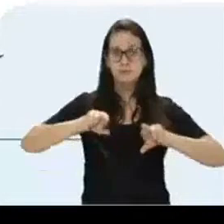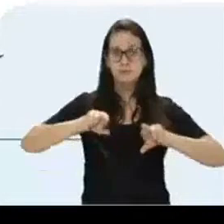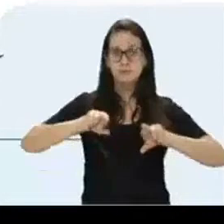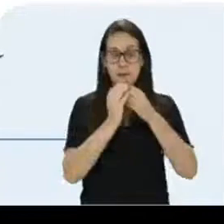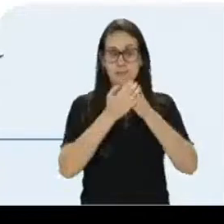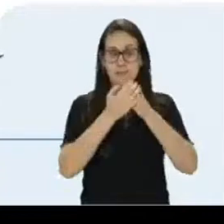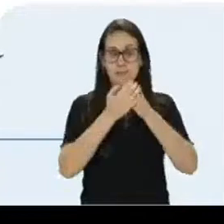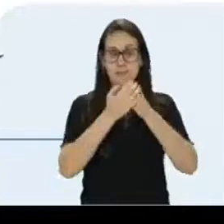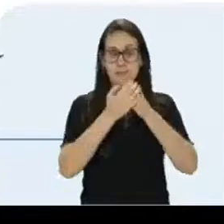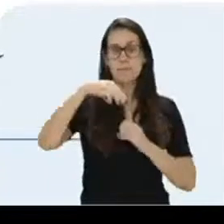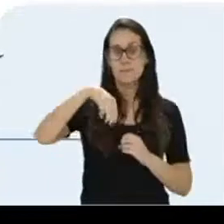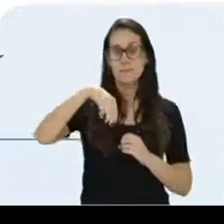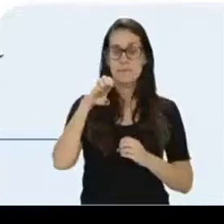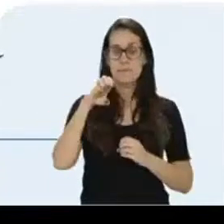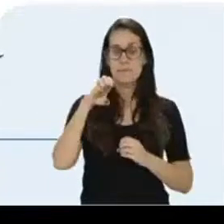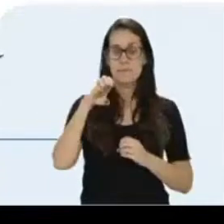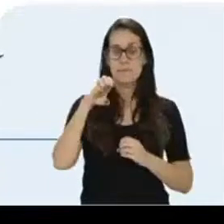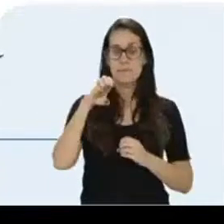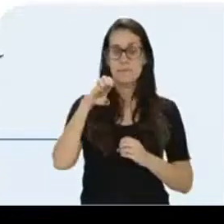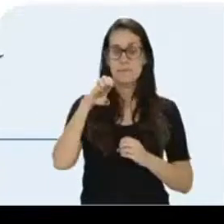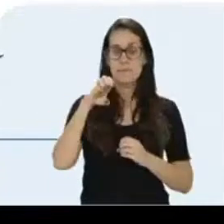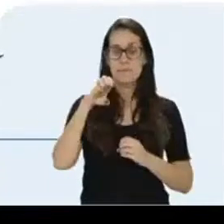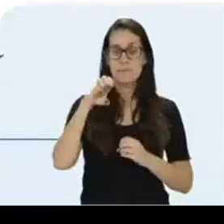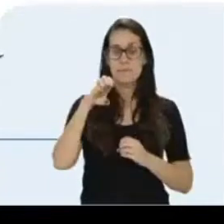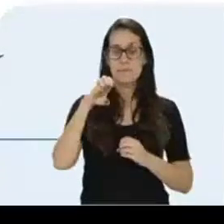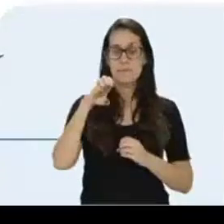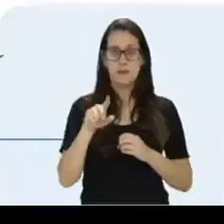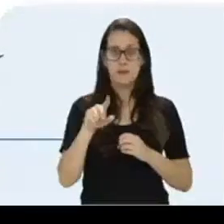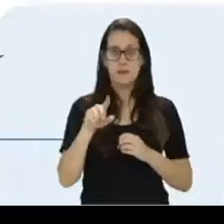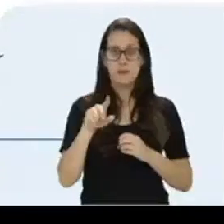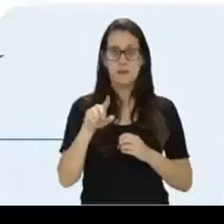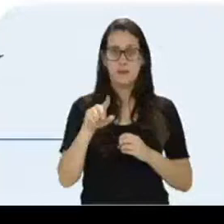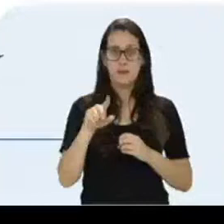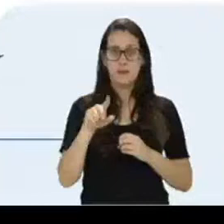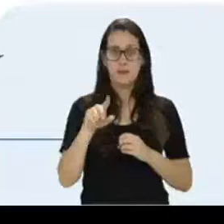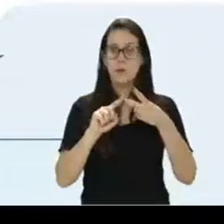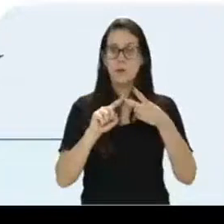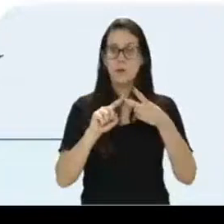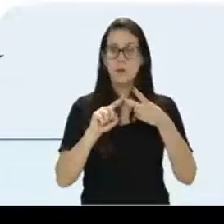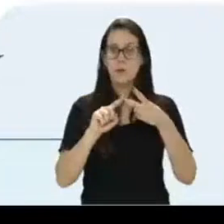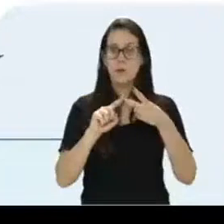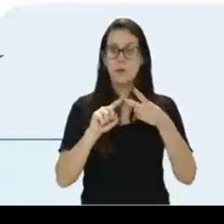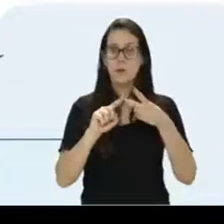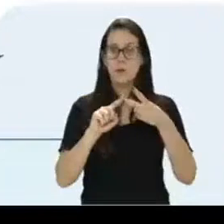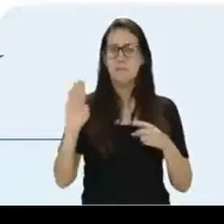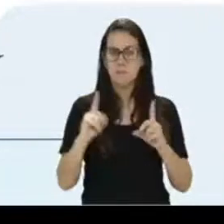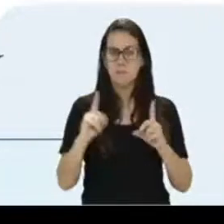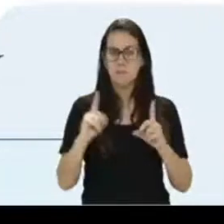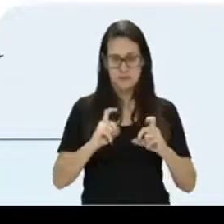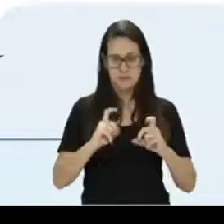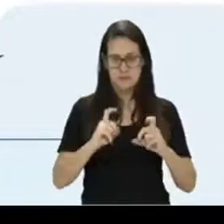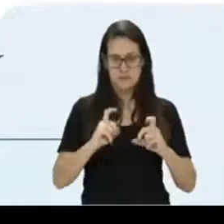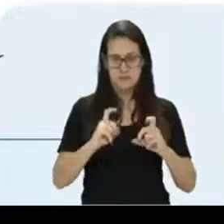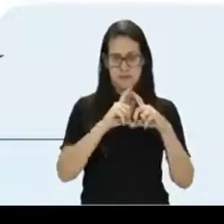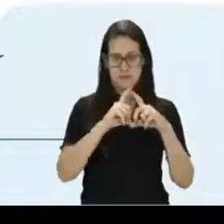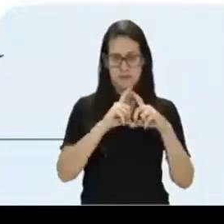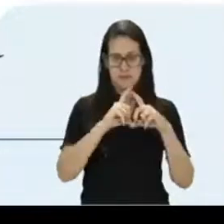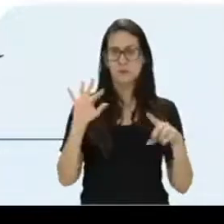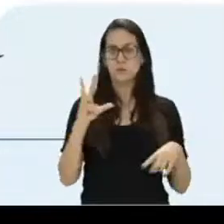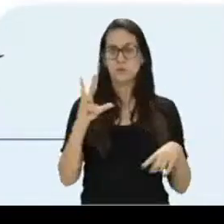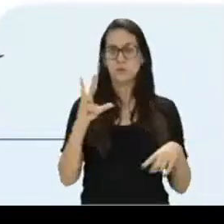na constituição das células, por exemplo, procariontes, é que as bactérias, de uma forma geral, os membros do grupo dos